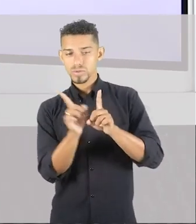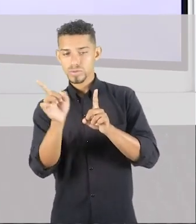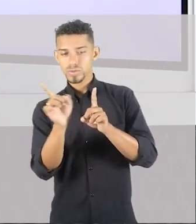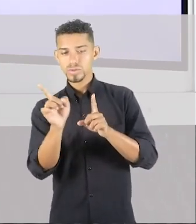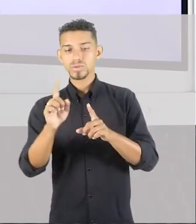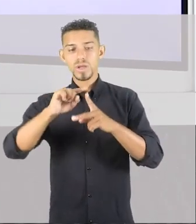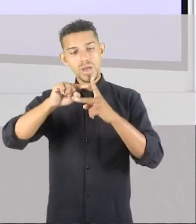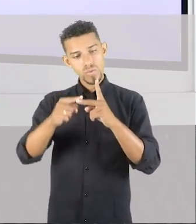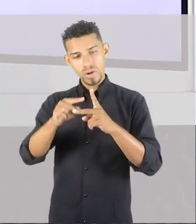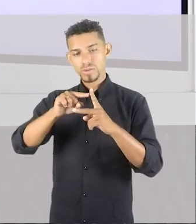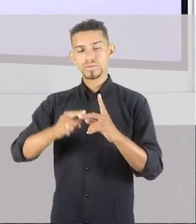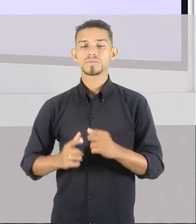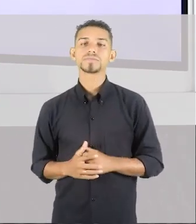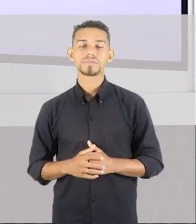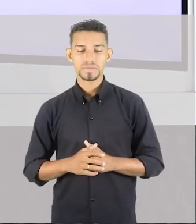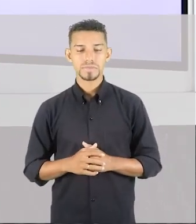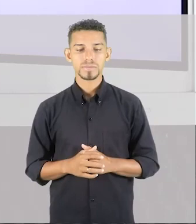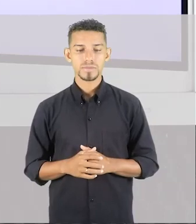Belezinha?